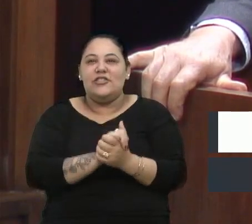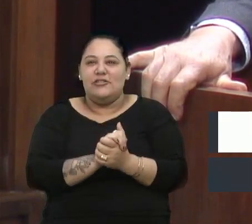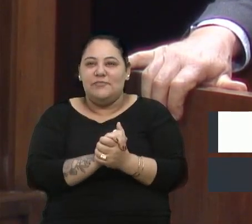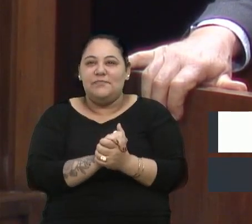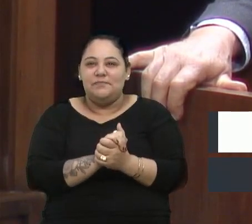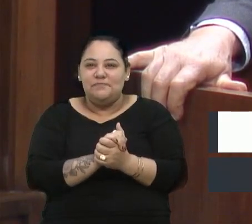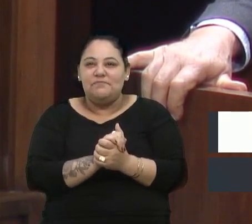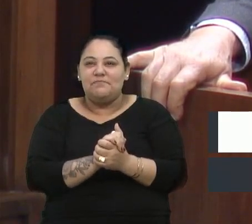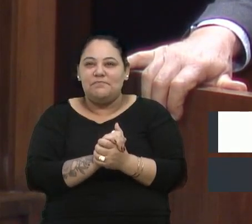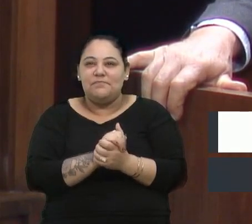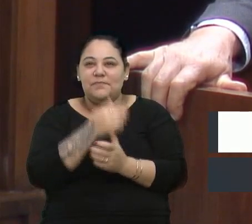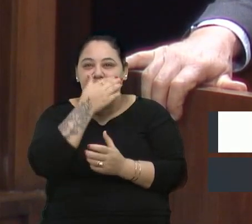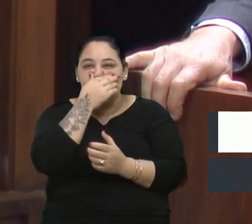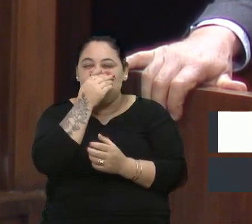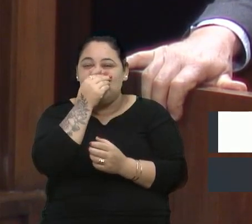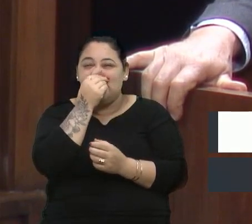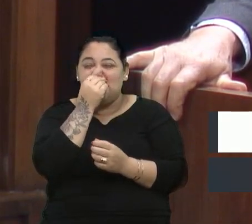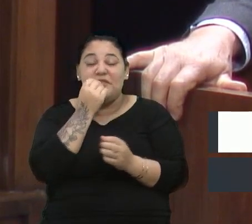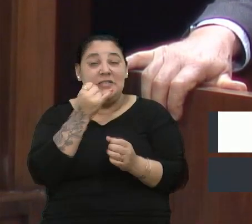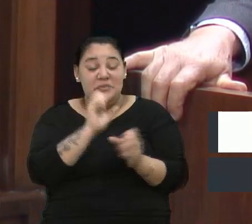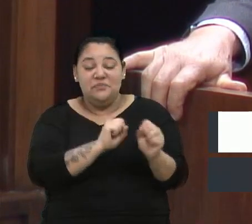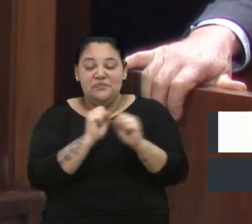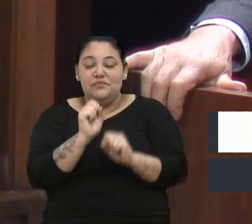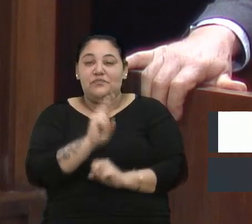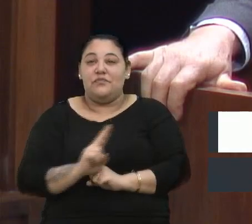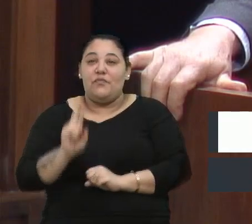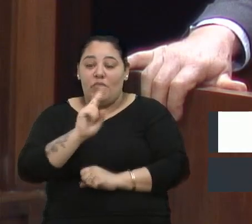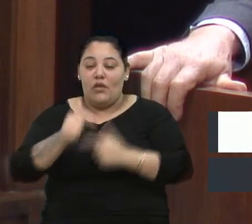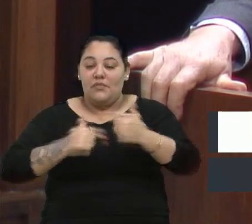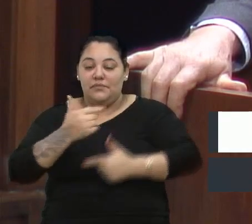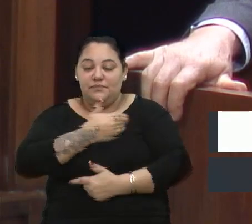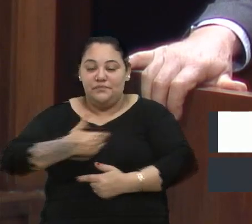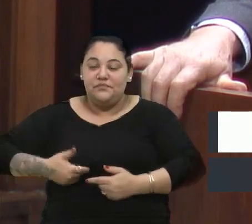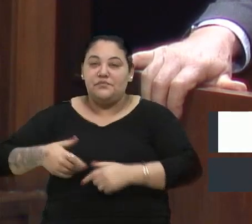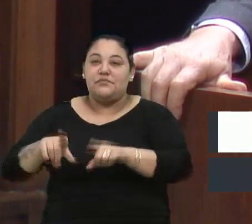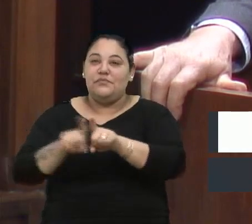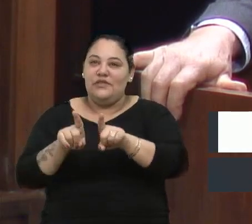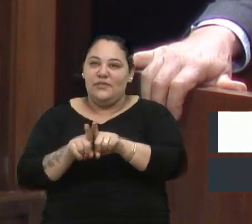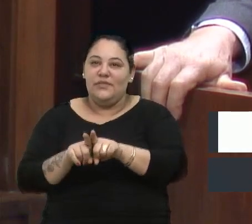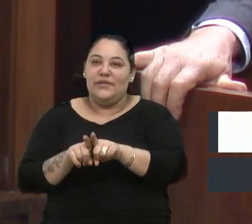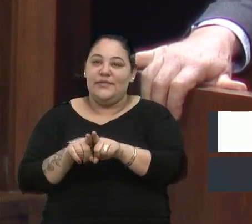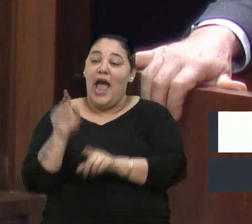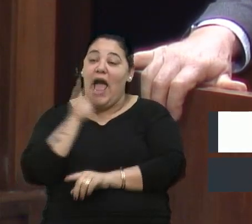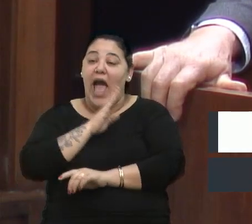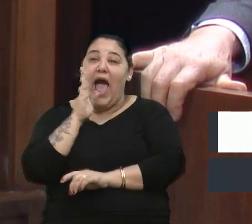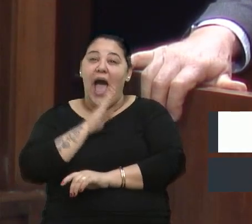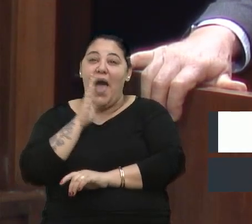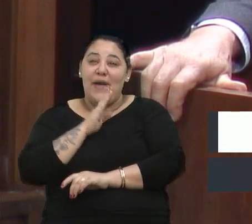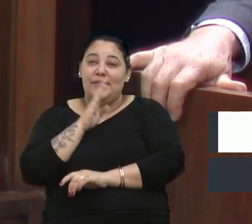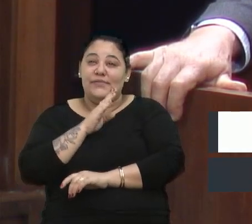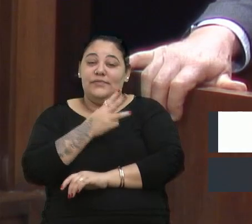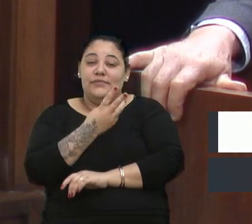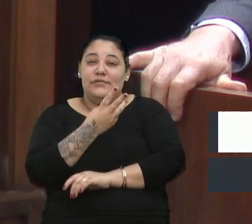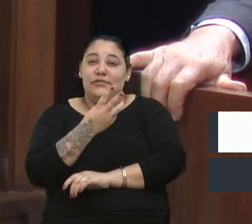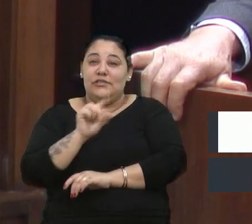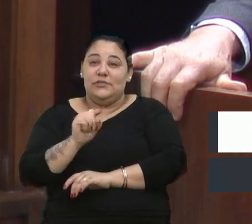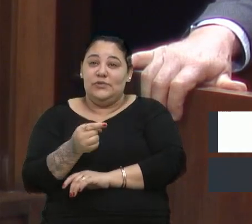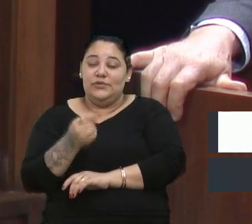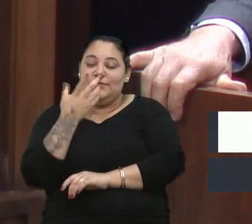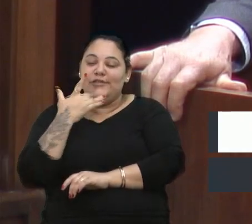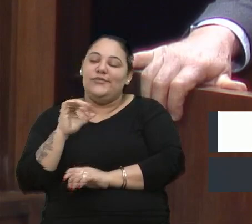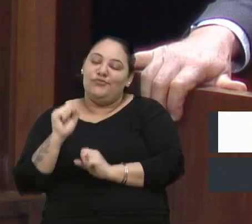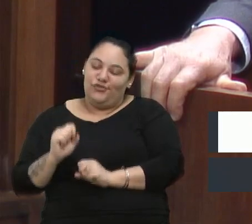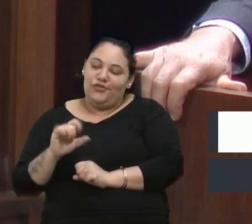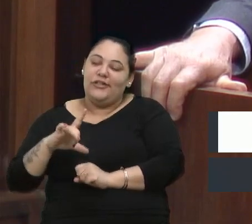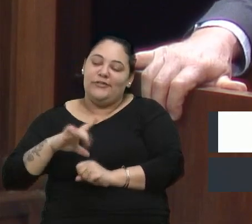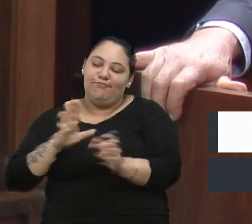bate muito se pudesse usar isso no serviço público, logo aquelas 3.000 crianças iriam ser contempladas, né,